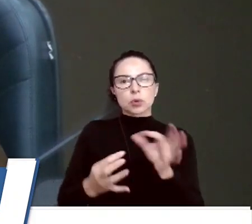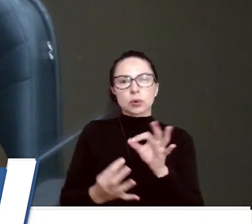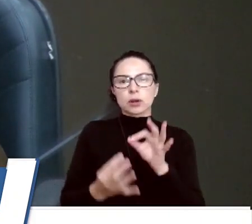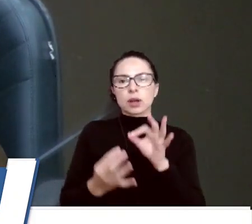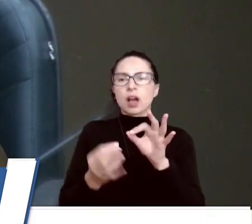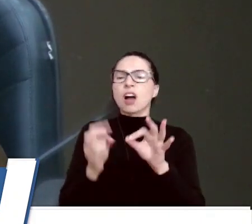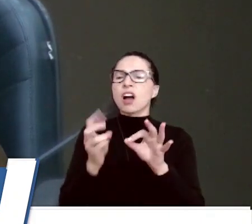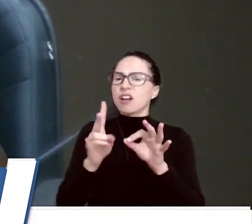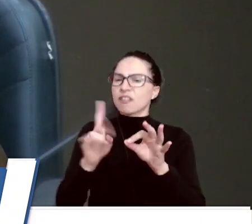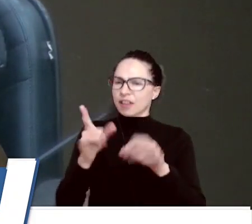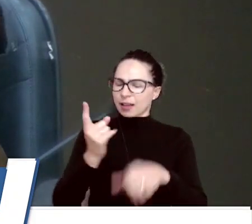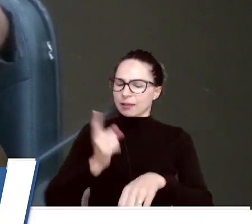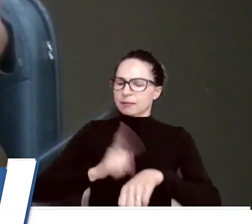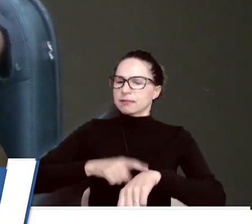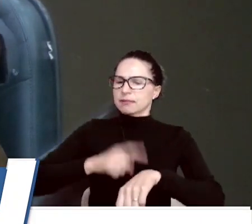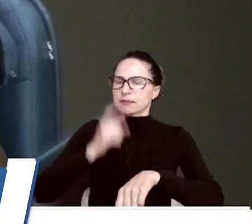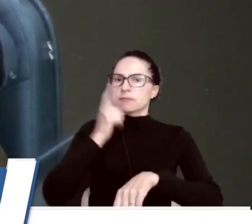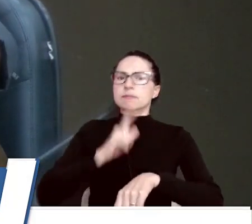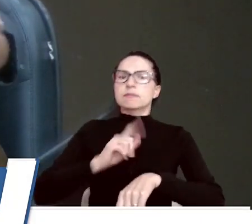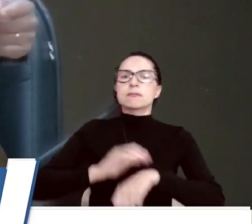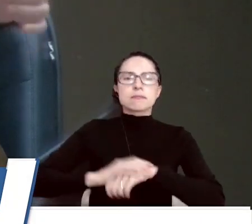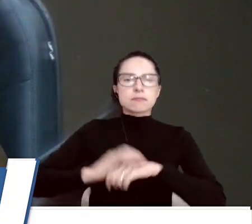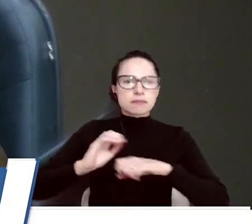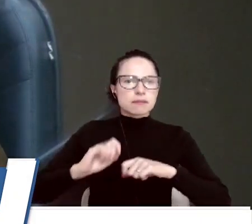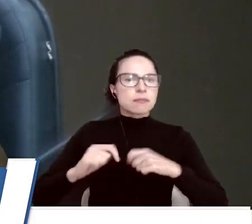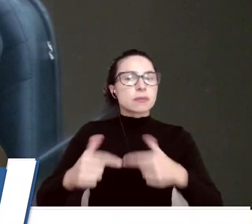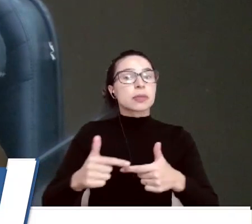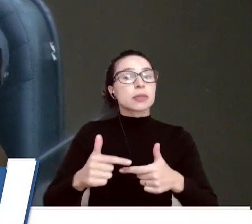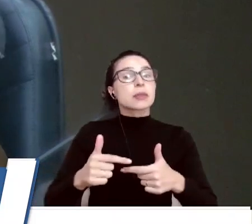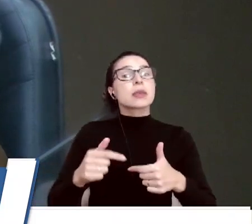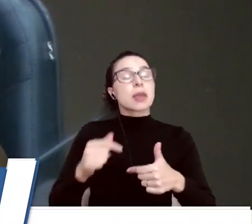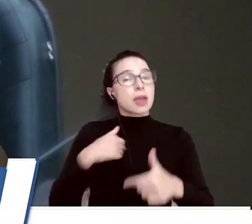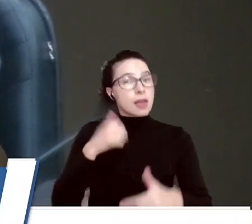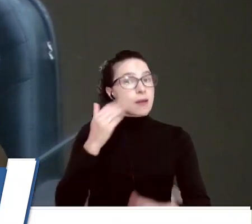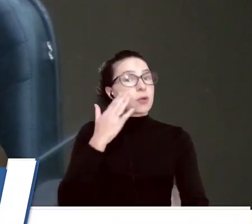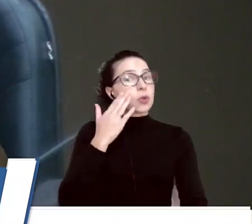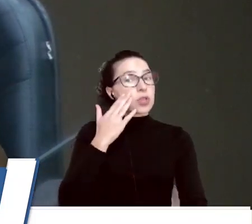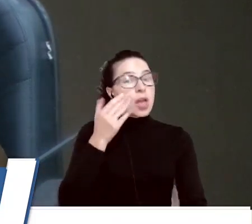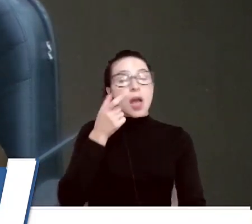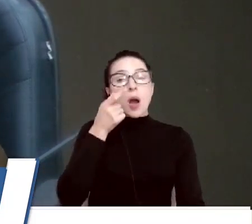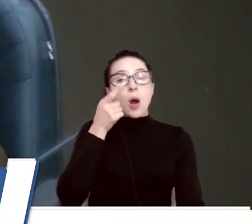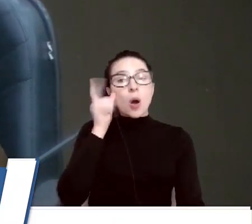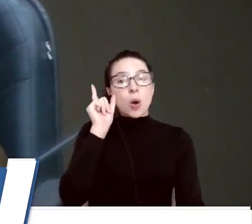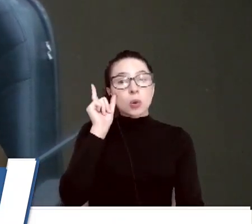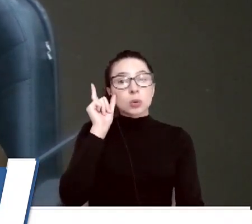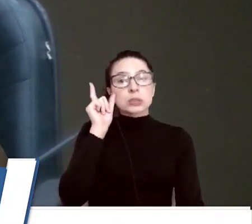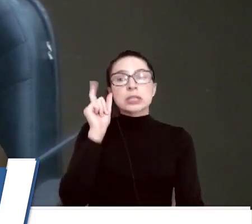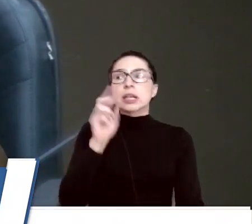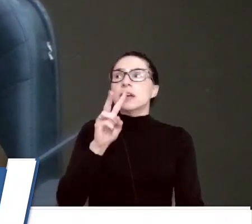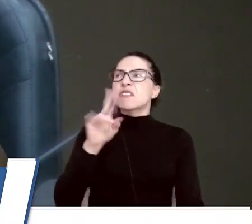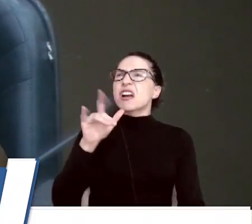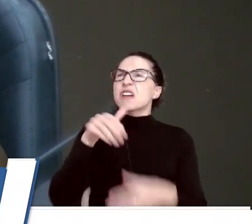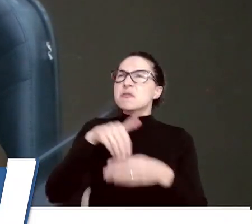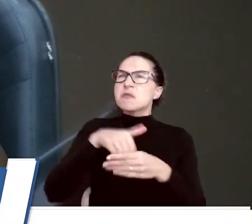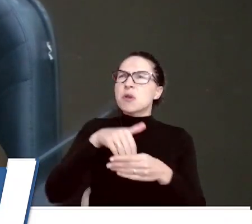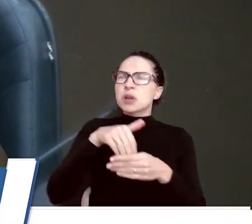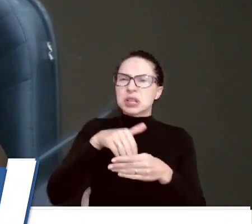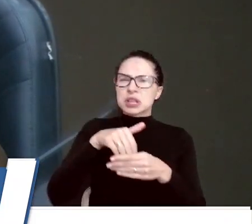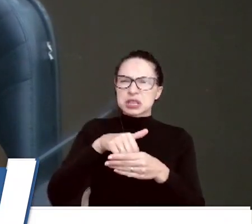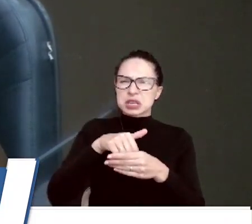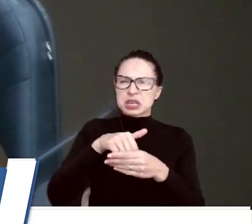hora certa nós vamos tomar as devidas providências. Estou sabendo que ontem ia ter uma votação